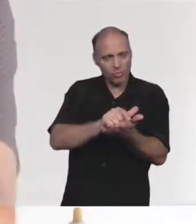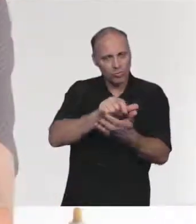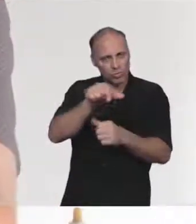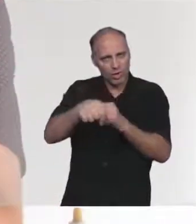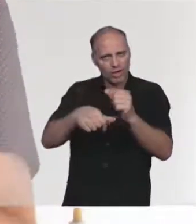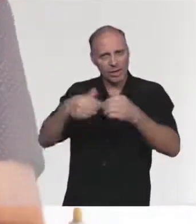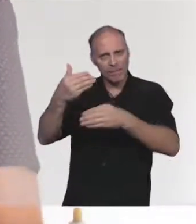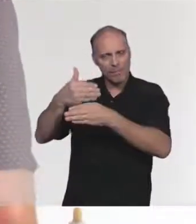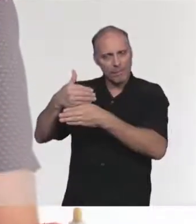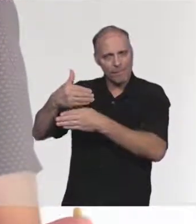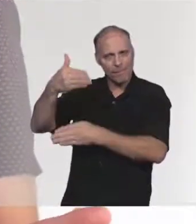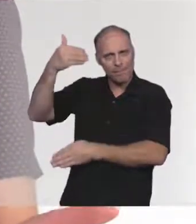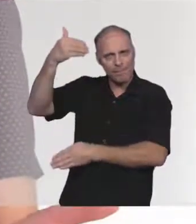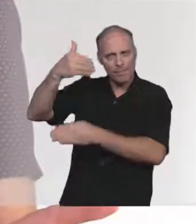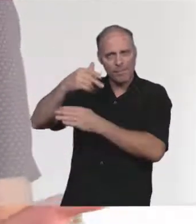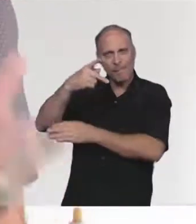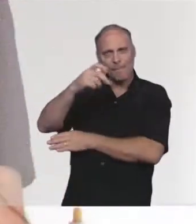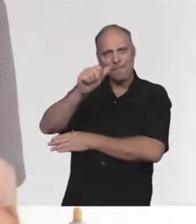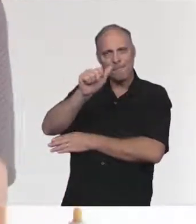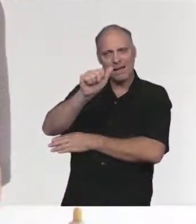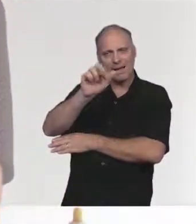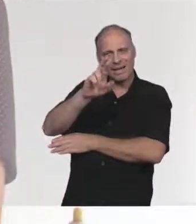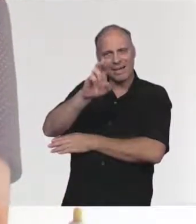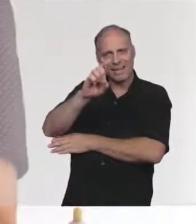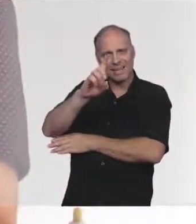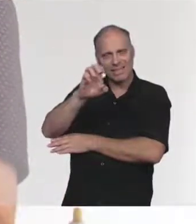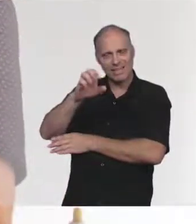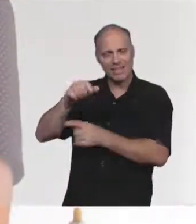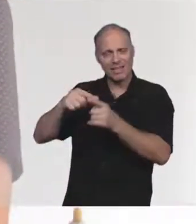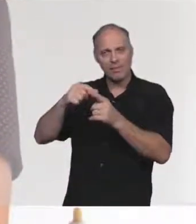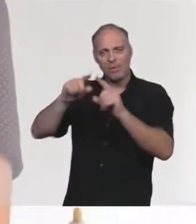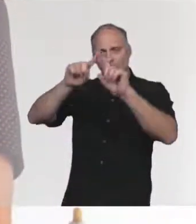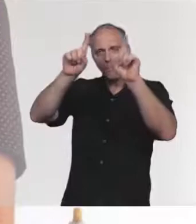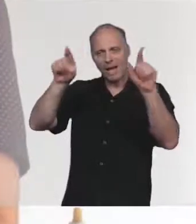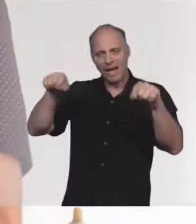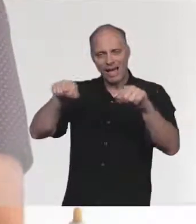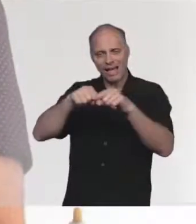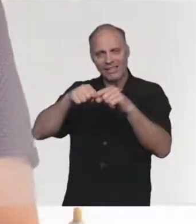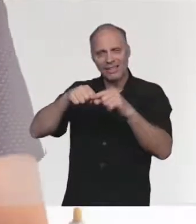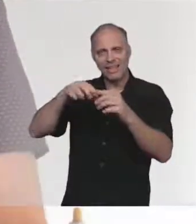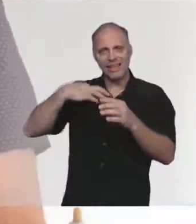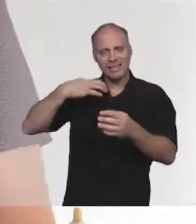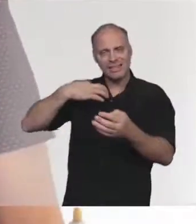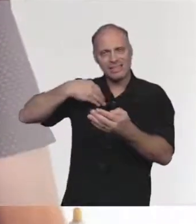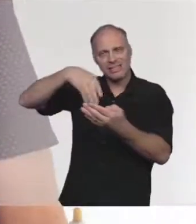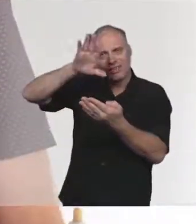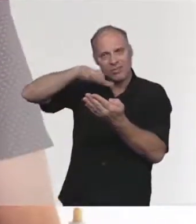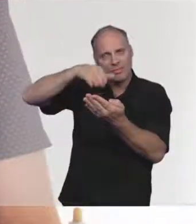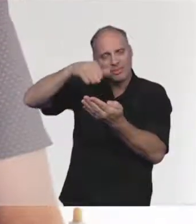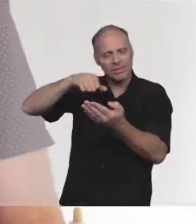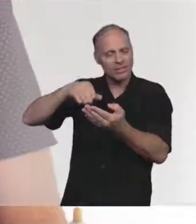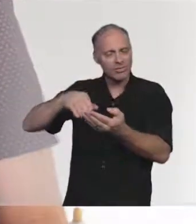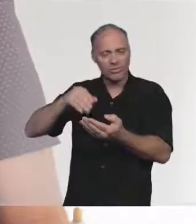para a parede, para a tela, para o espaço? No início eu fiquei meio